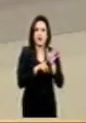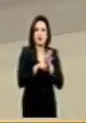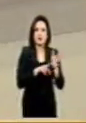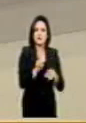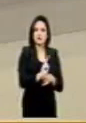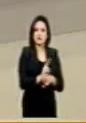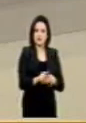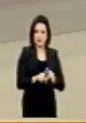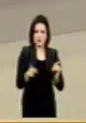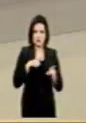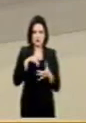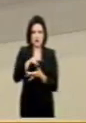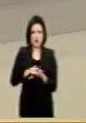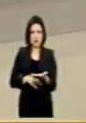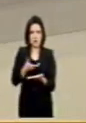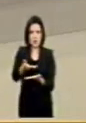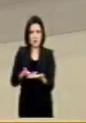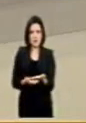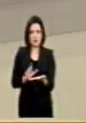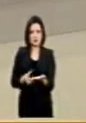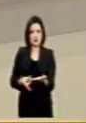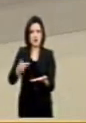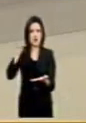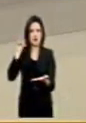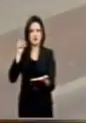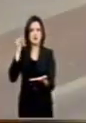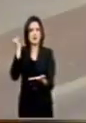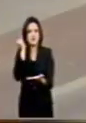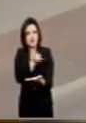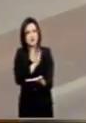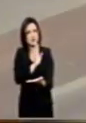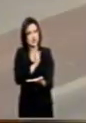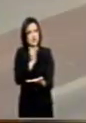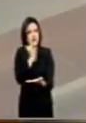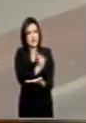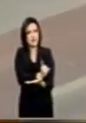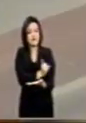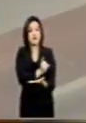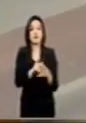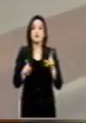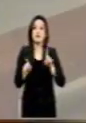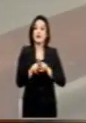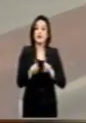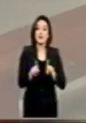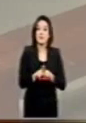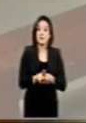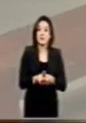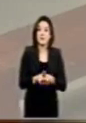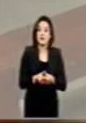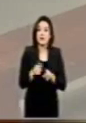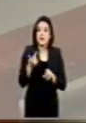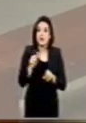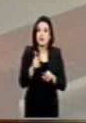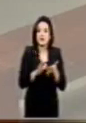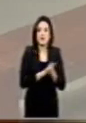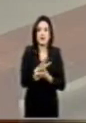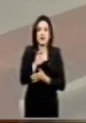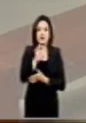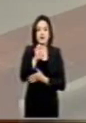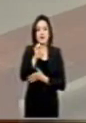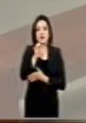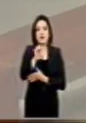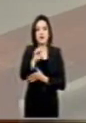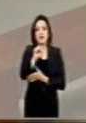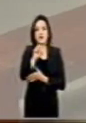aqui falando que a própria investigação foi avisada? E digo mais, nenhum escuta da Polícia Federal foi encontrada